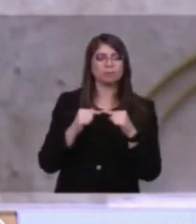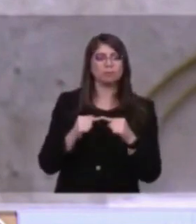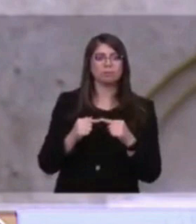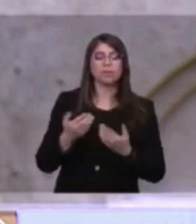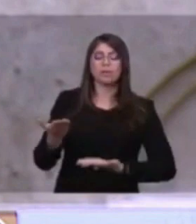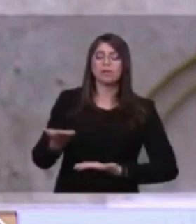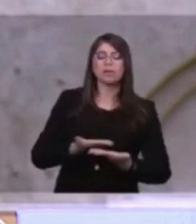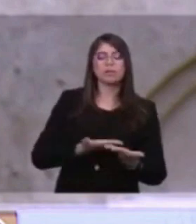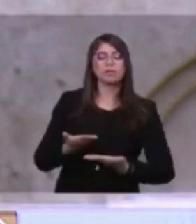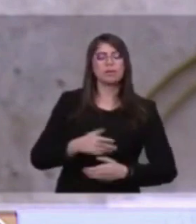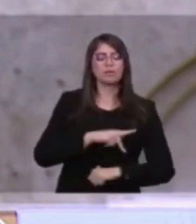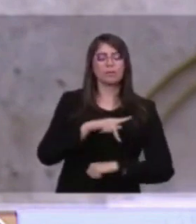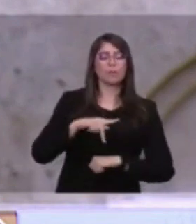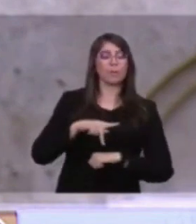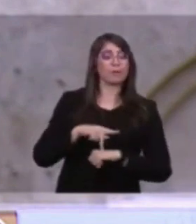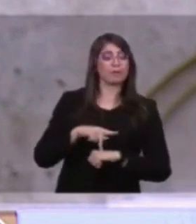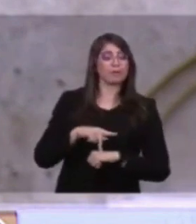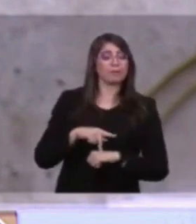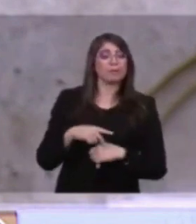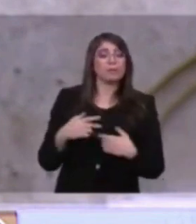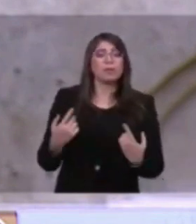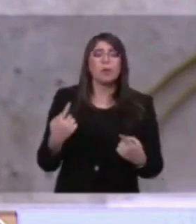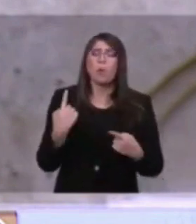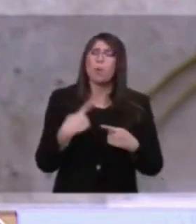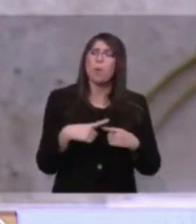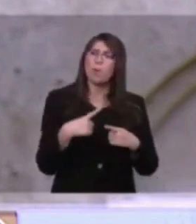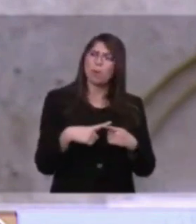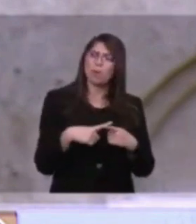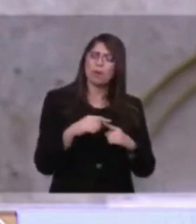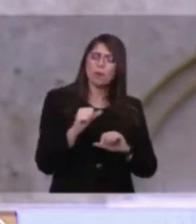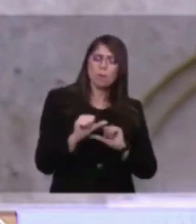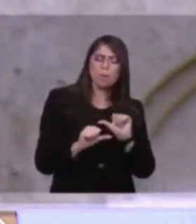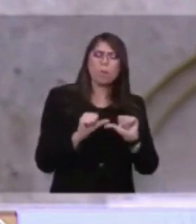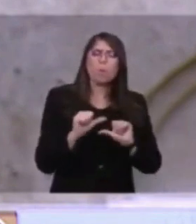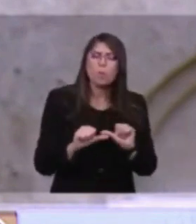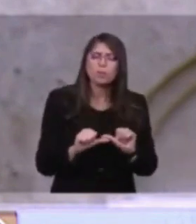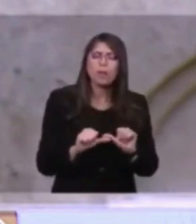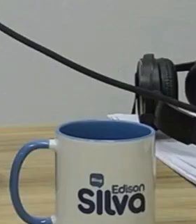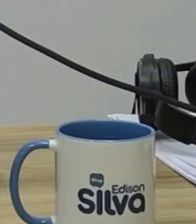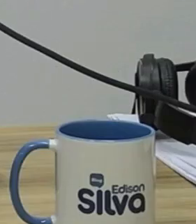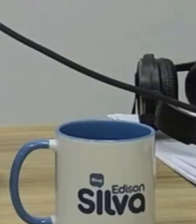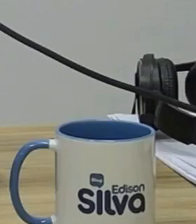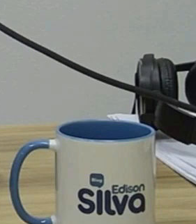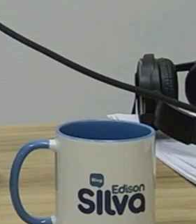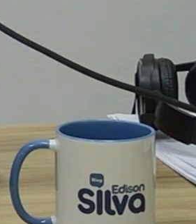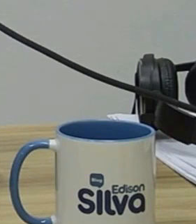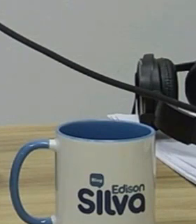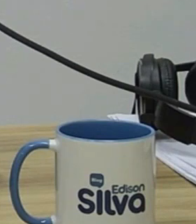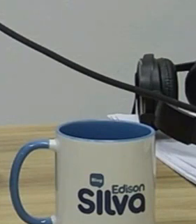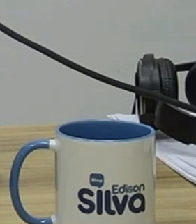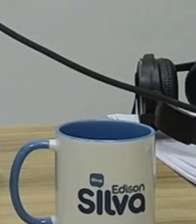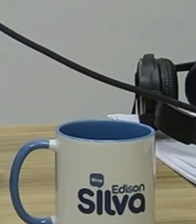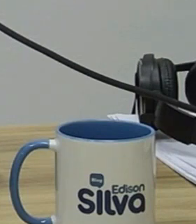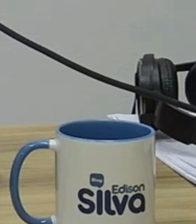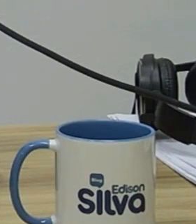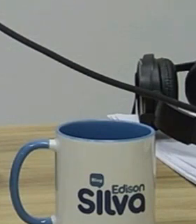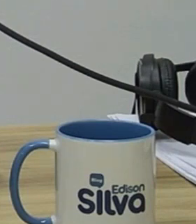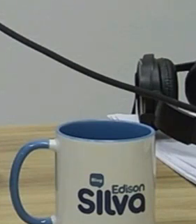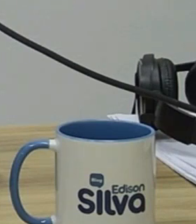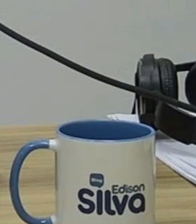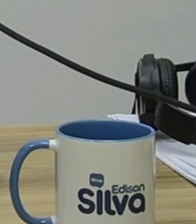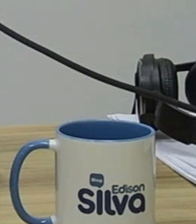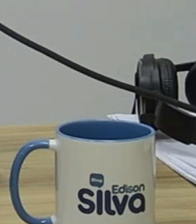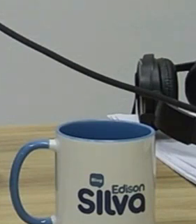ao país. Não há por que alterar o que vem funcionando bem. Em seguida, falou o